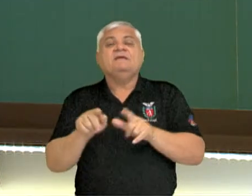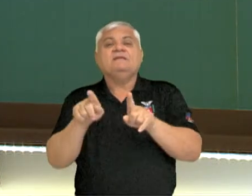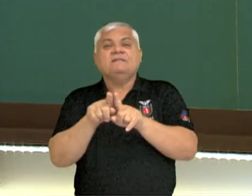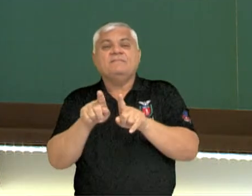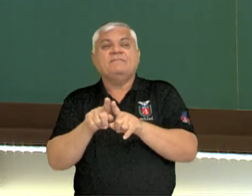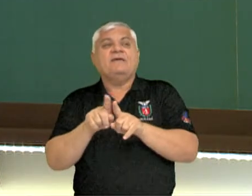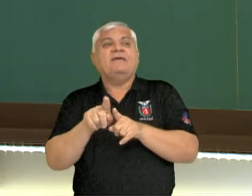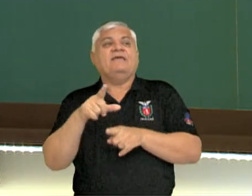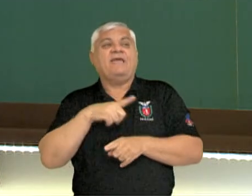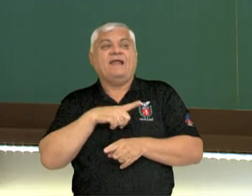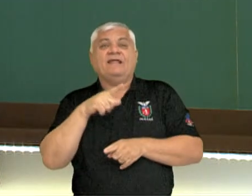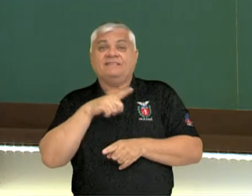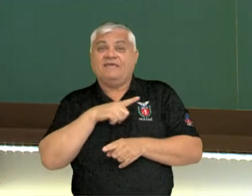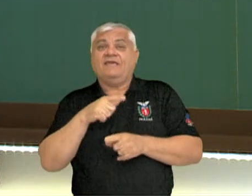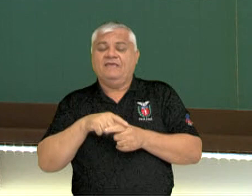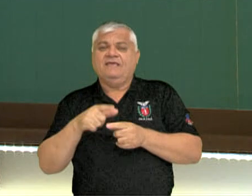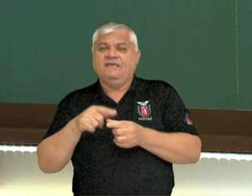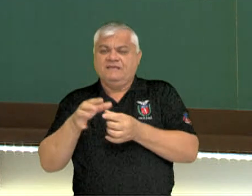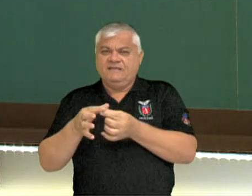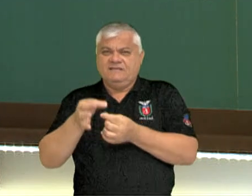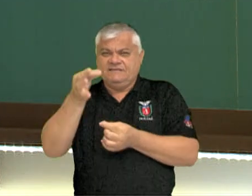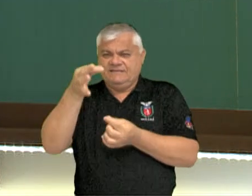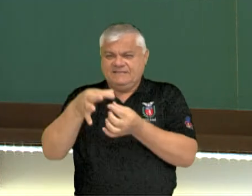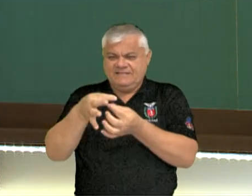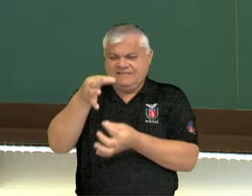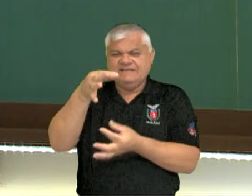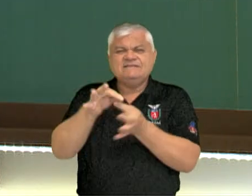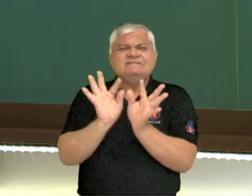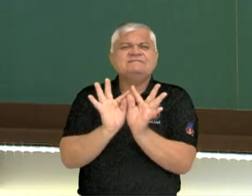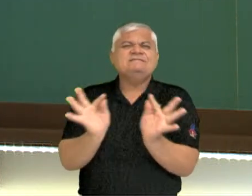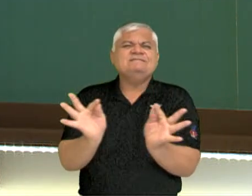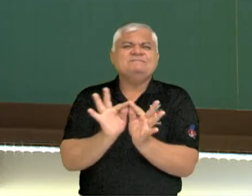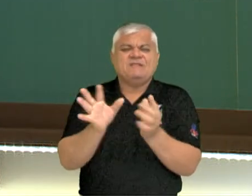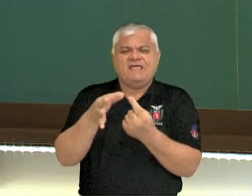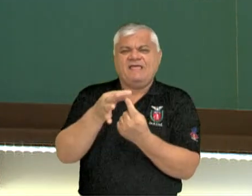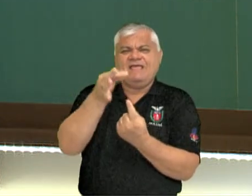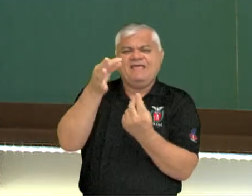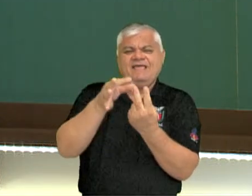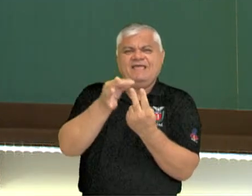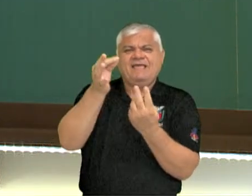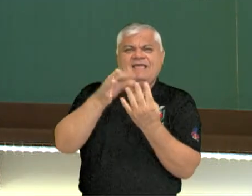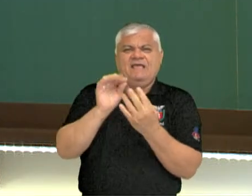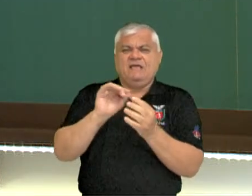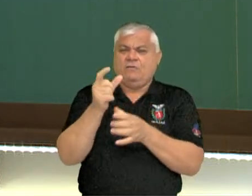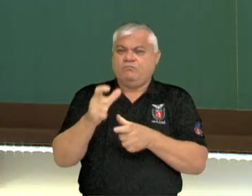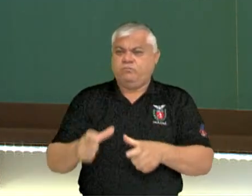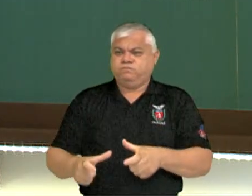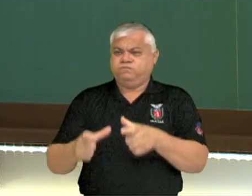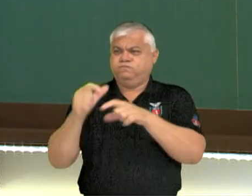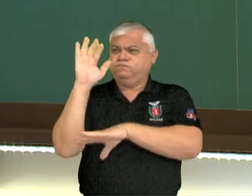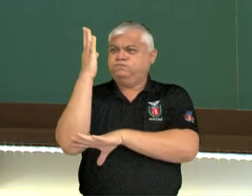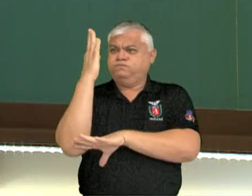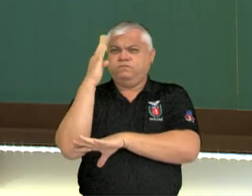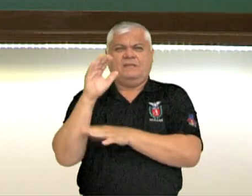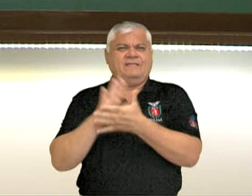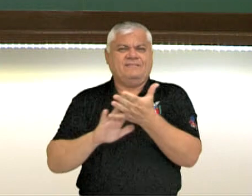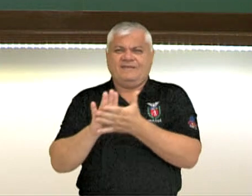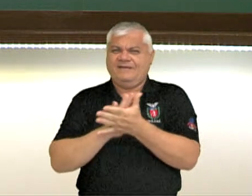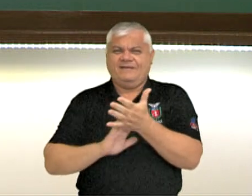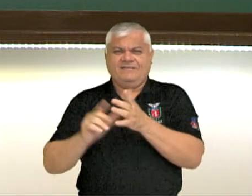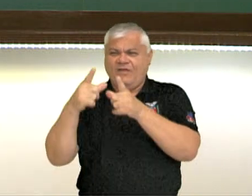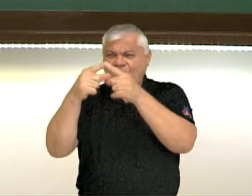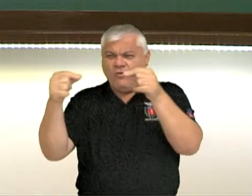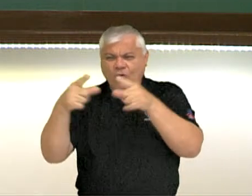eu disse, apesar de possuírem tecidos, ainda são tecidos simples, não possuem caule, folhas e nem raízes.